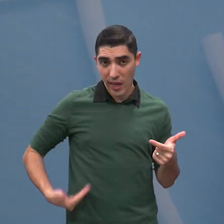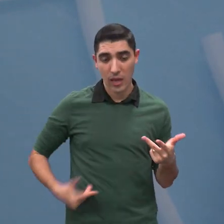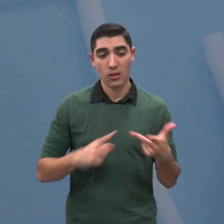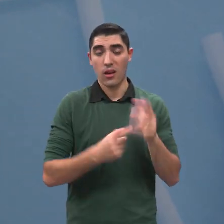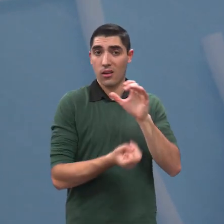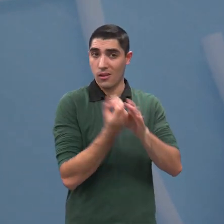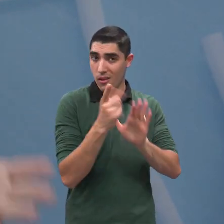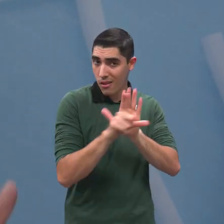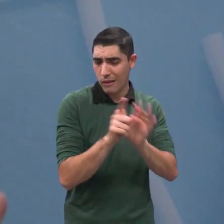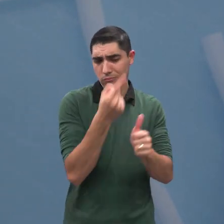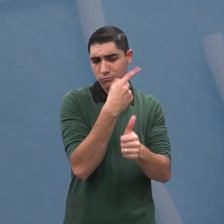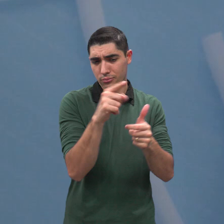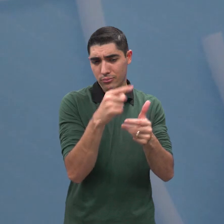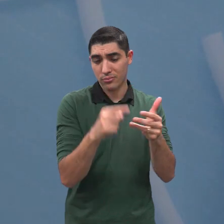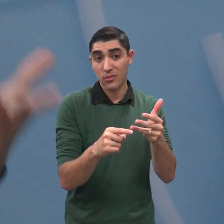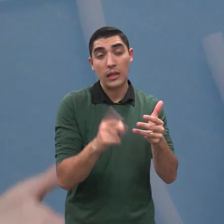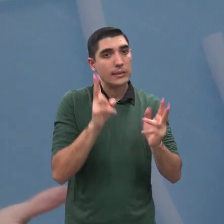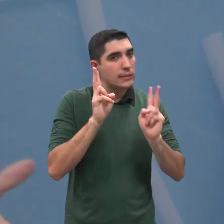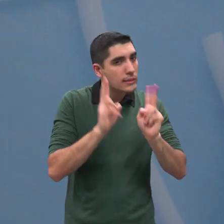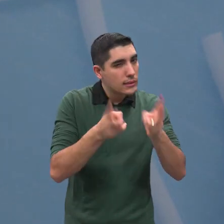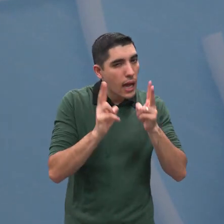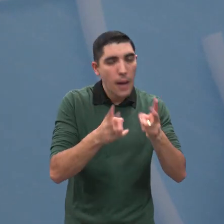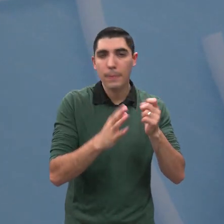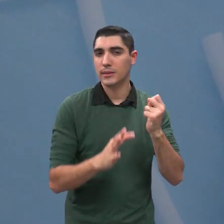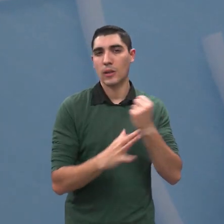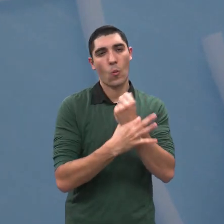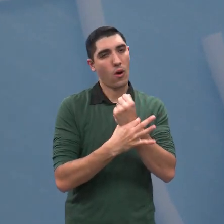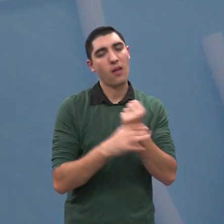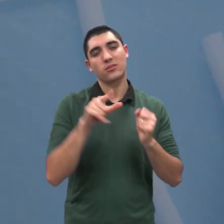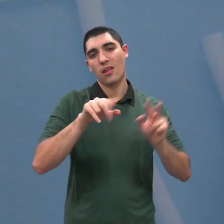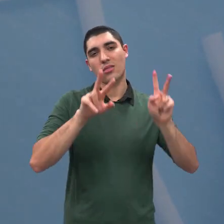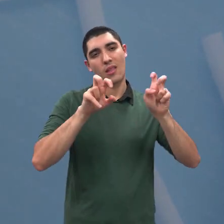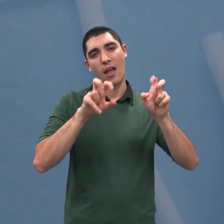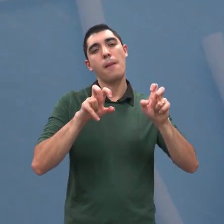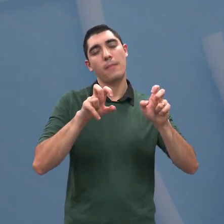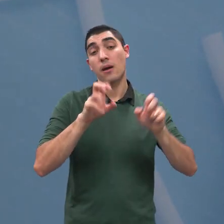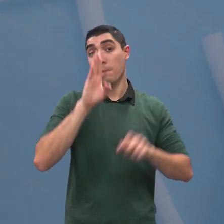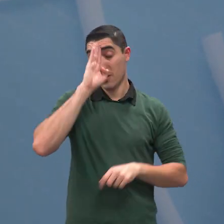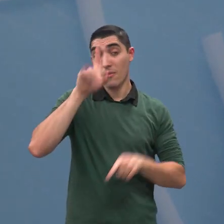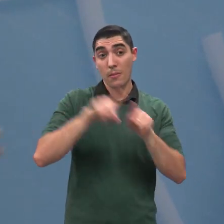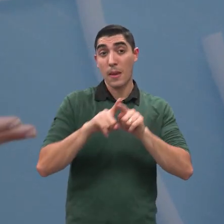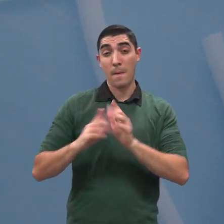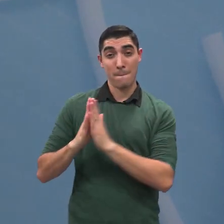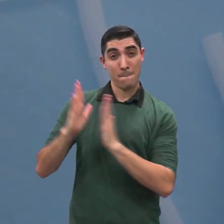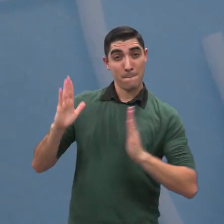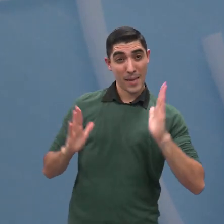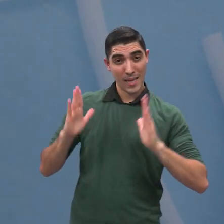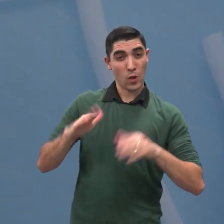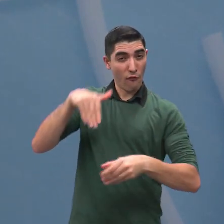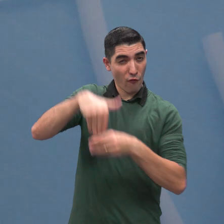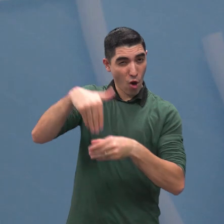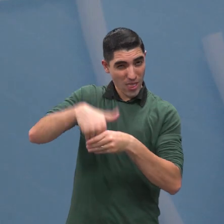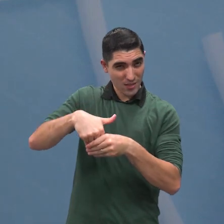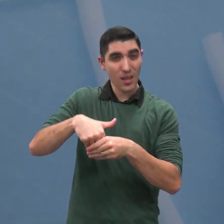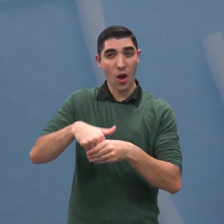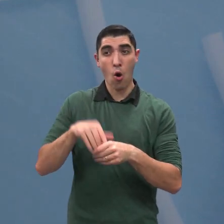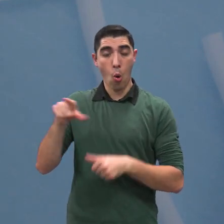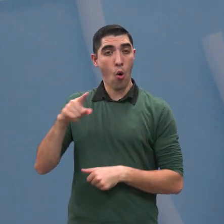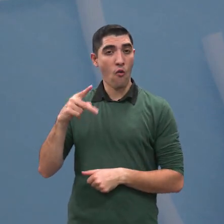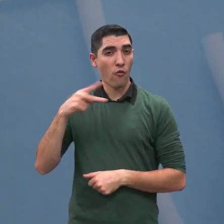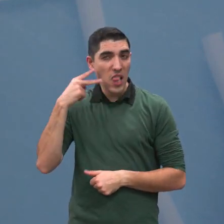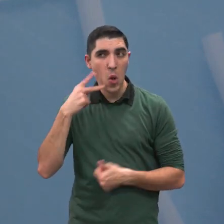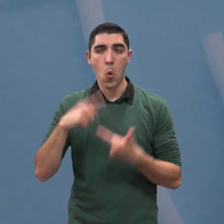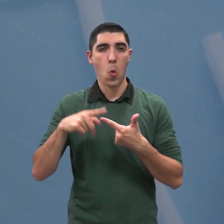assunto que sempre está em pauta, inclusive em processos eleitorais, né? Um assunto muito cobrado pelos